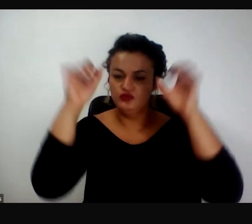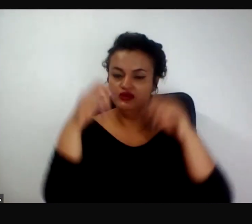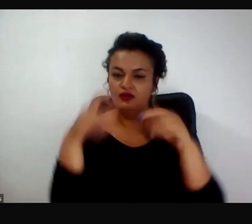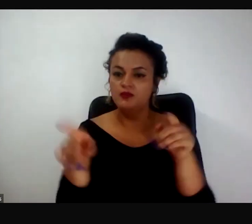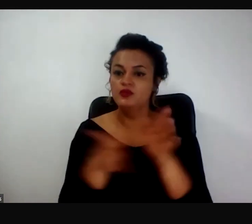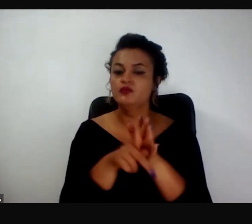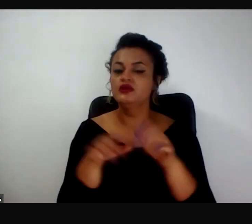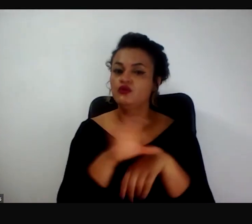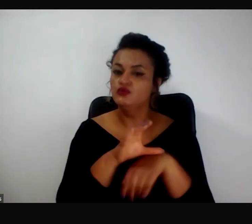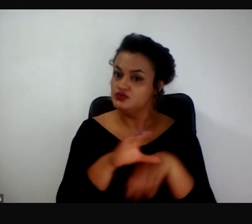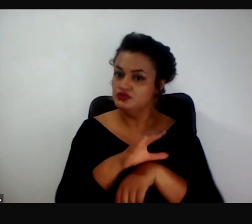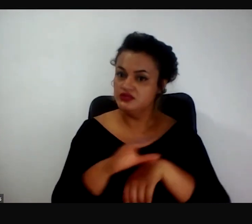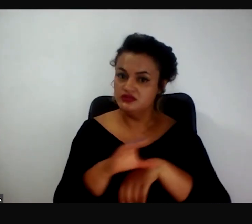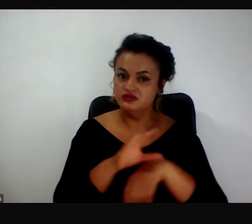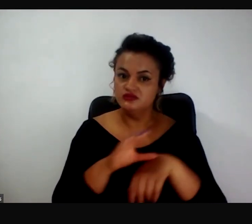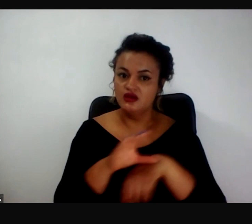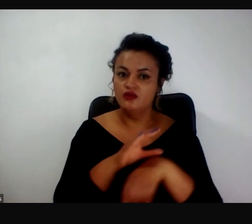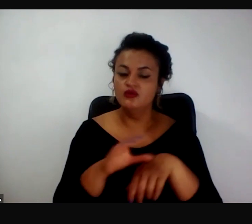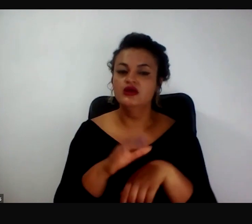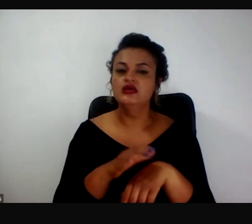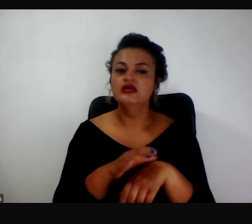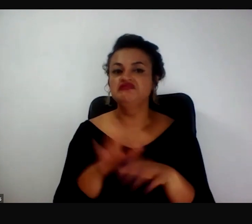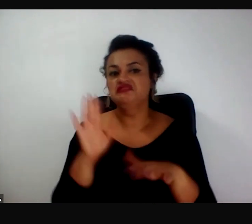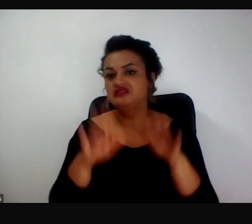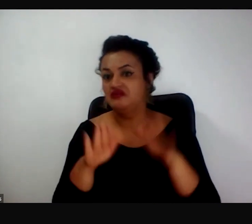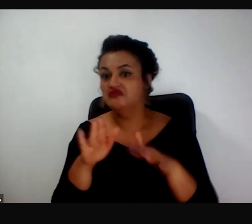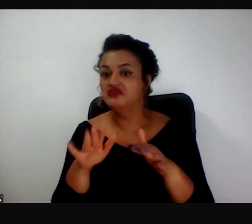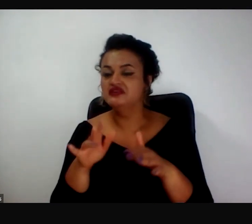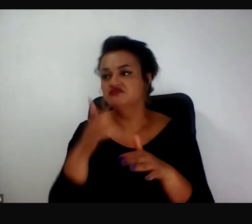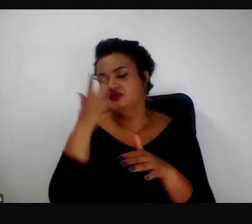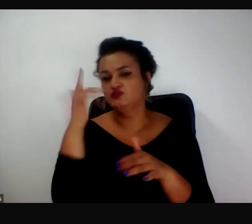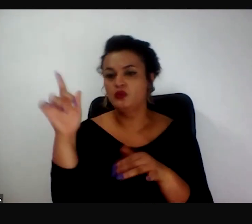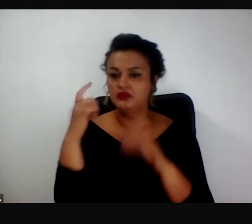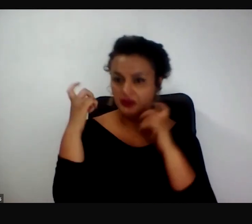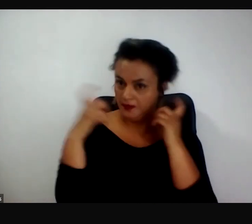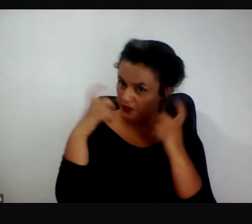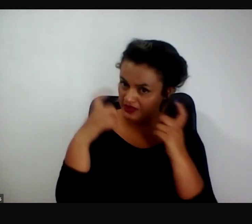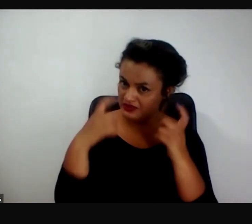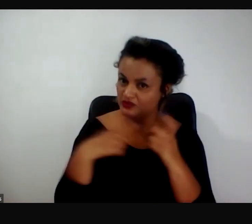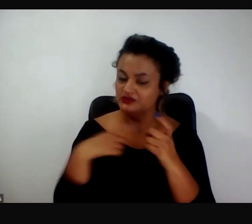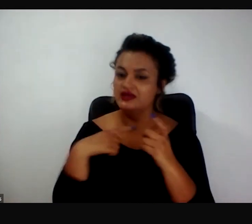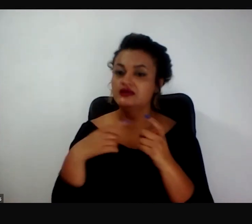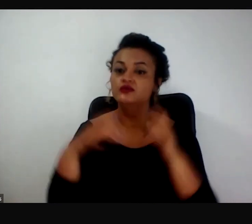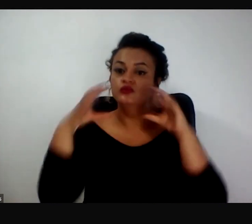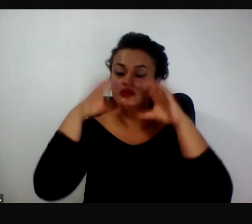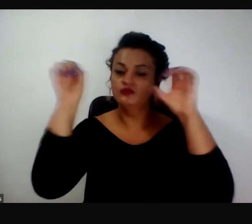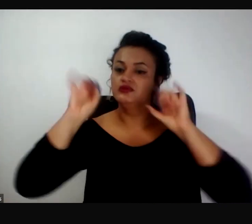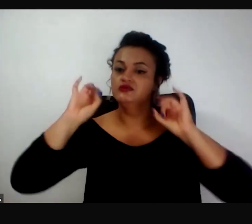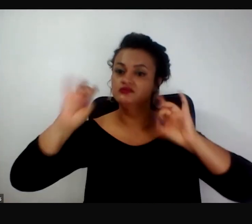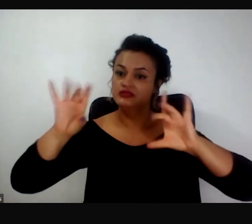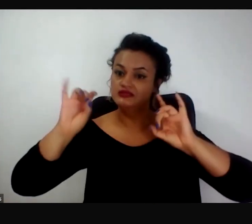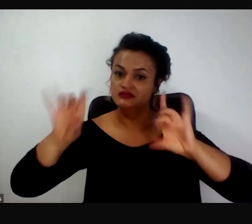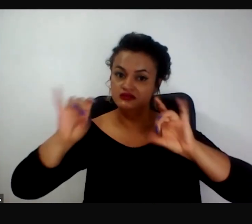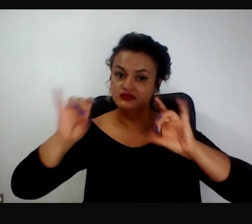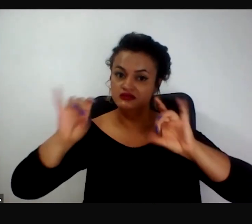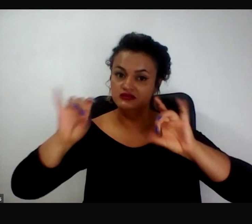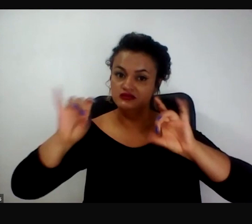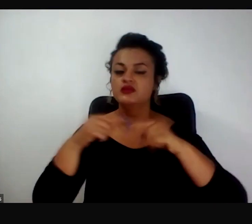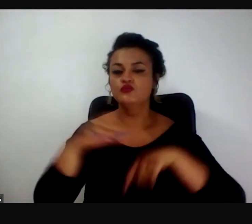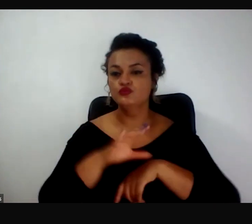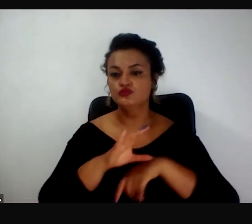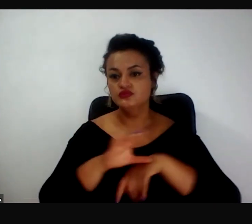que, diria algum colega, eu concordo com ele, fala de um Tribunal Especial Constitucional,